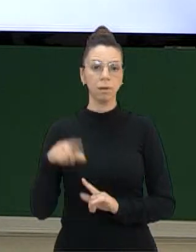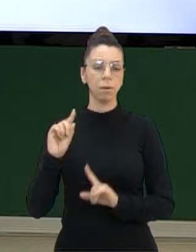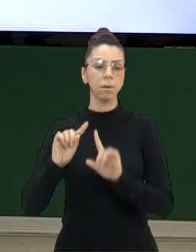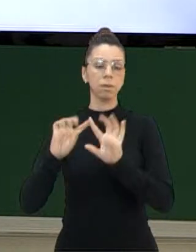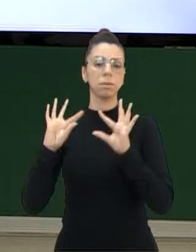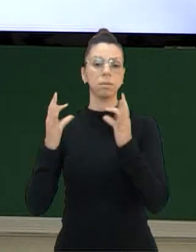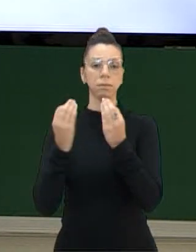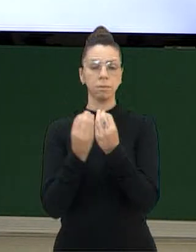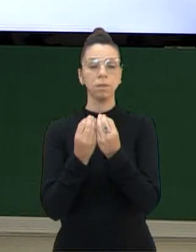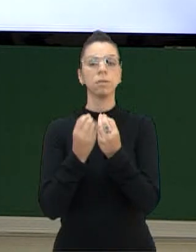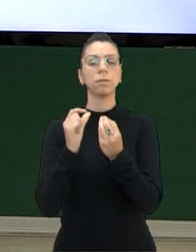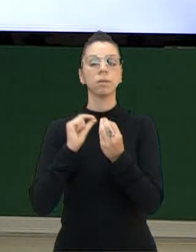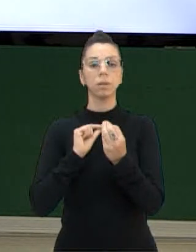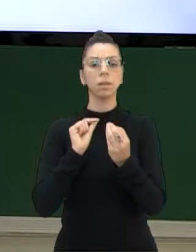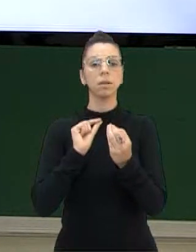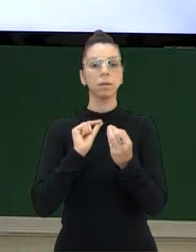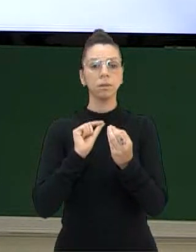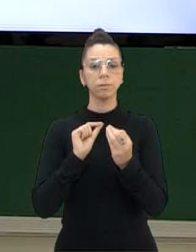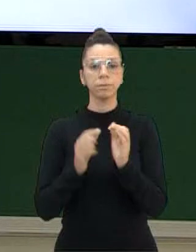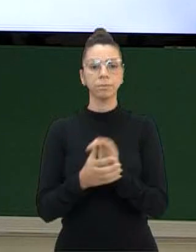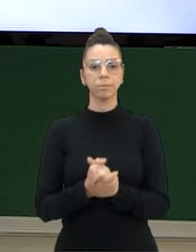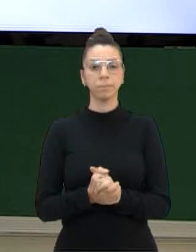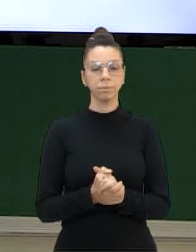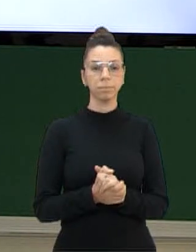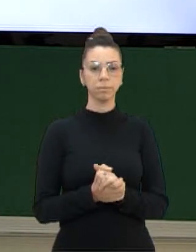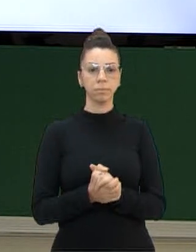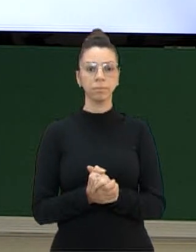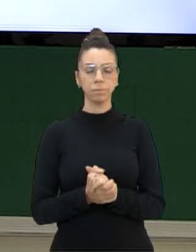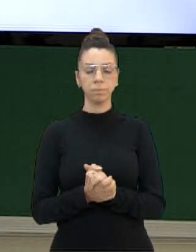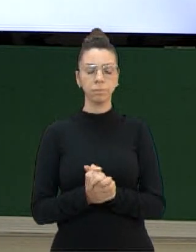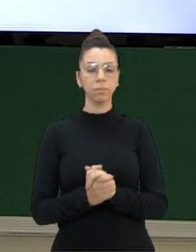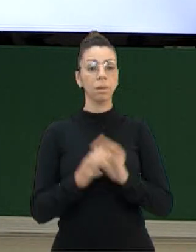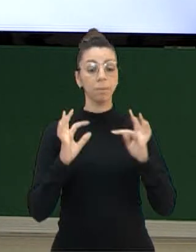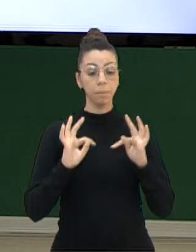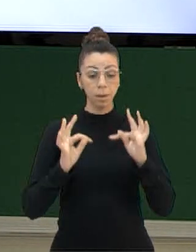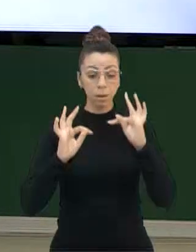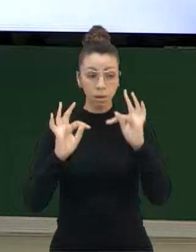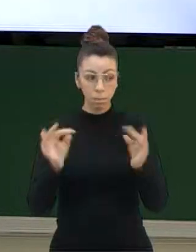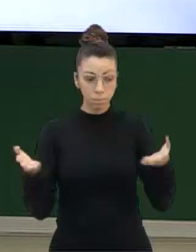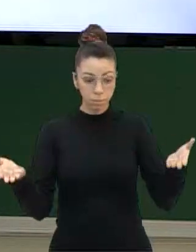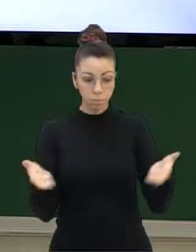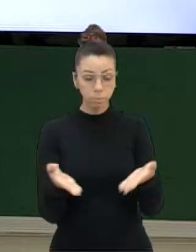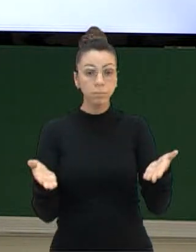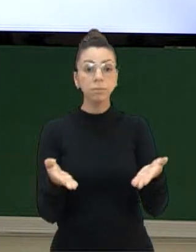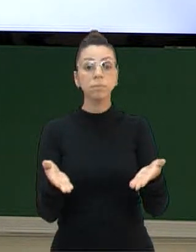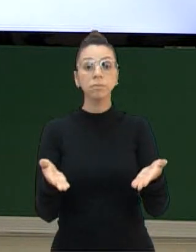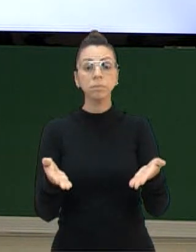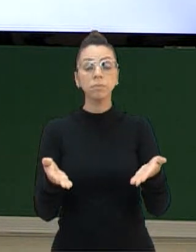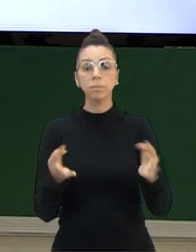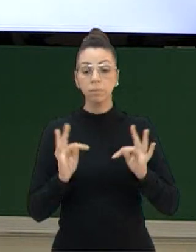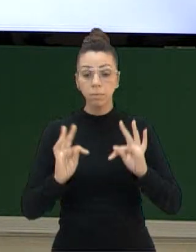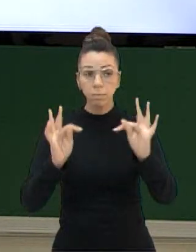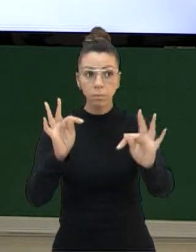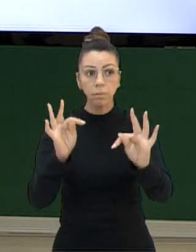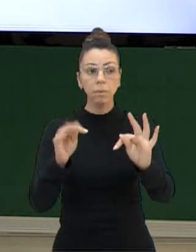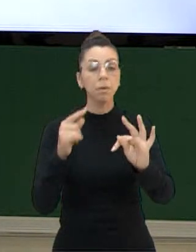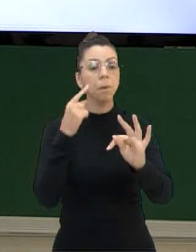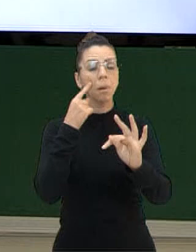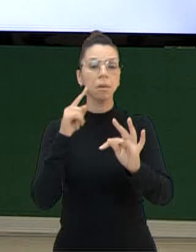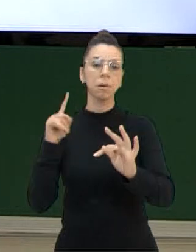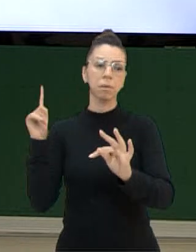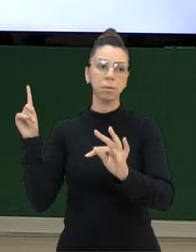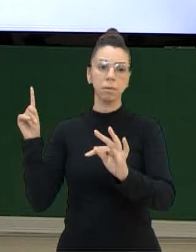seja pré-histórica, vamos dizer assim, eles tinham uma tecnologia naquele momento. Vamos pensar em tecnologia também. Olha a